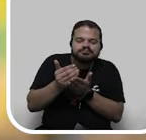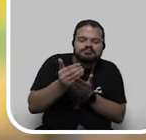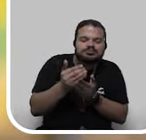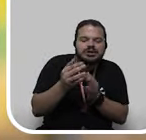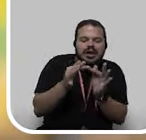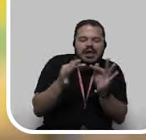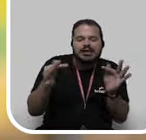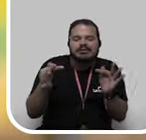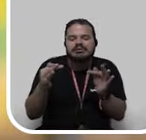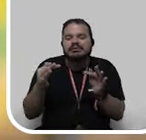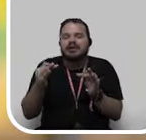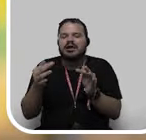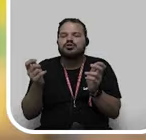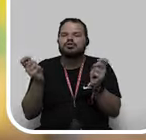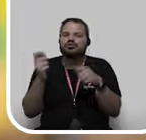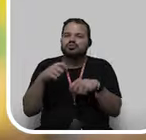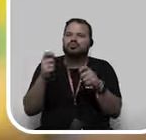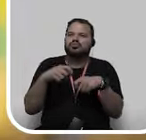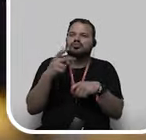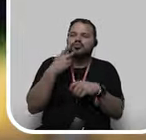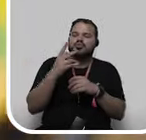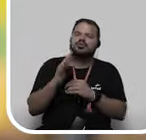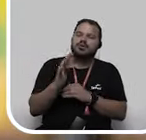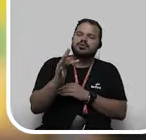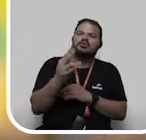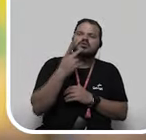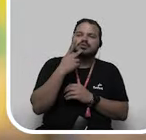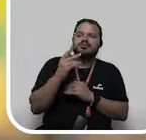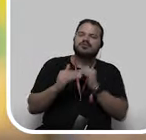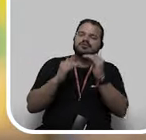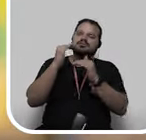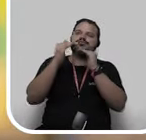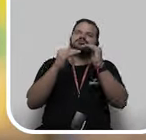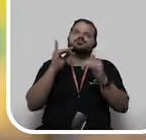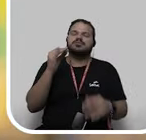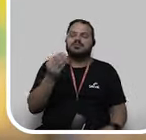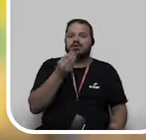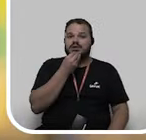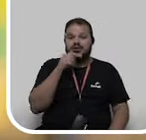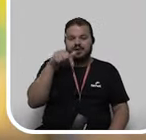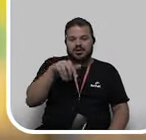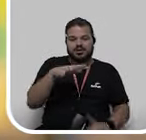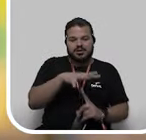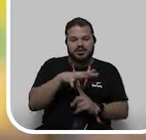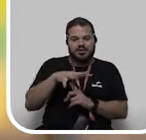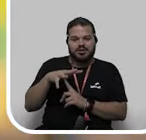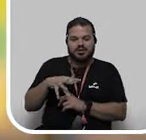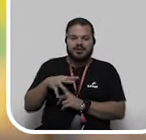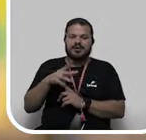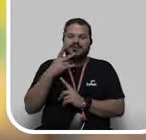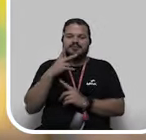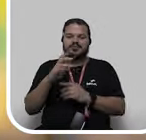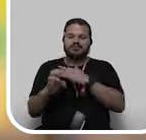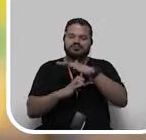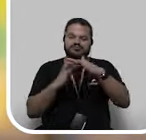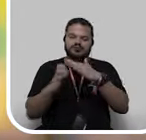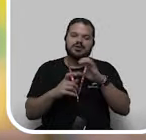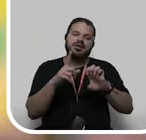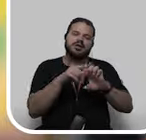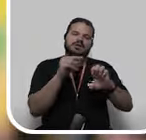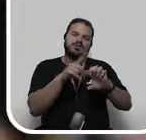essa conscientização com tecnologia. Aqui eu vejo muita oportunidade, né? A gente está numa feira de startups, né? De empreendedores. Aqui